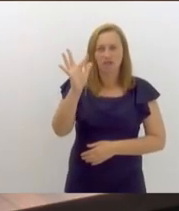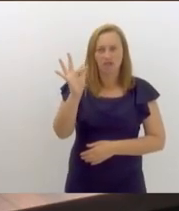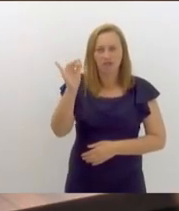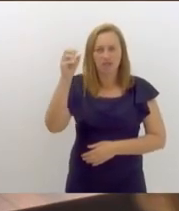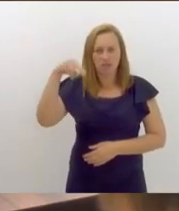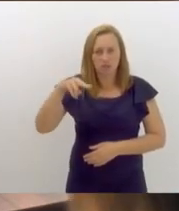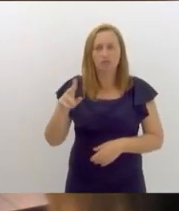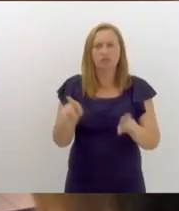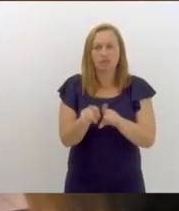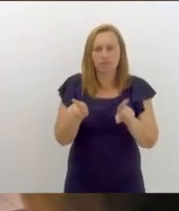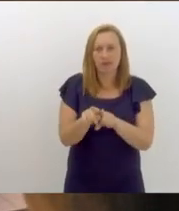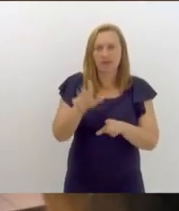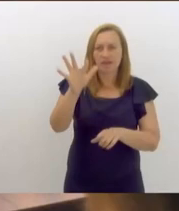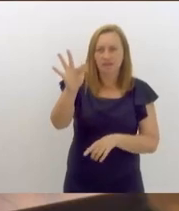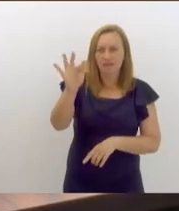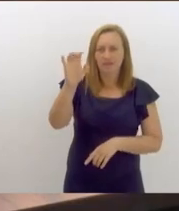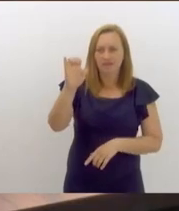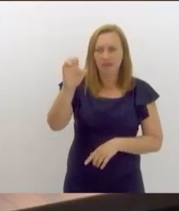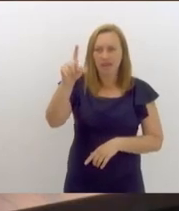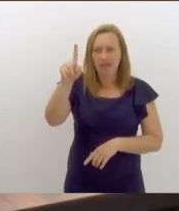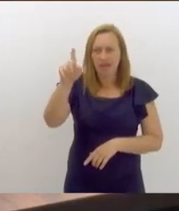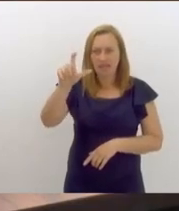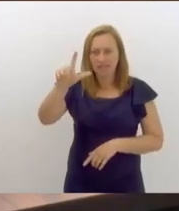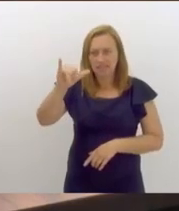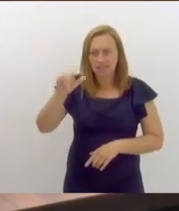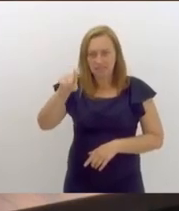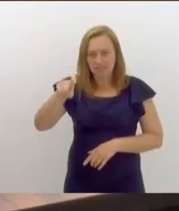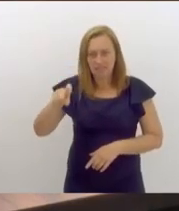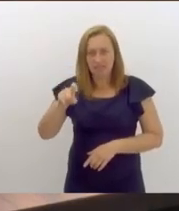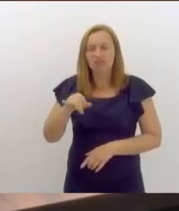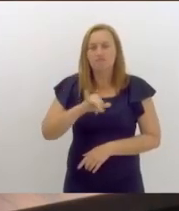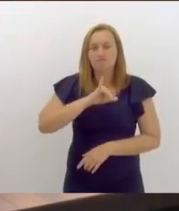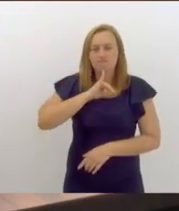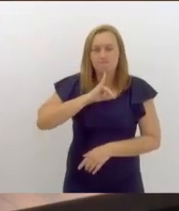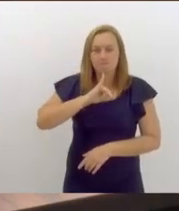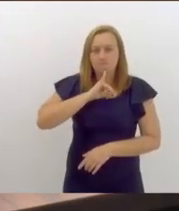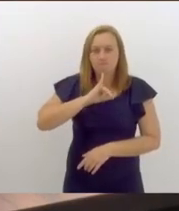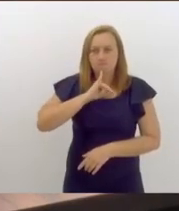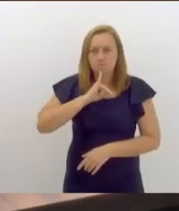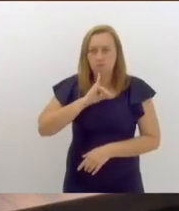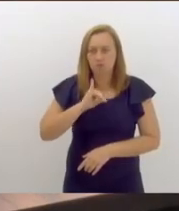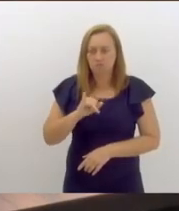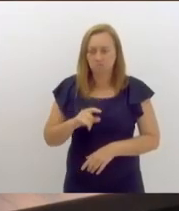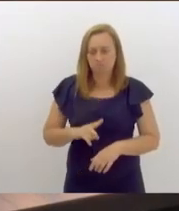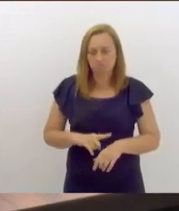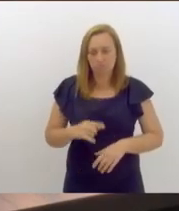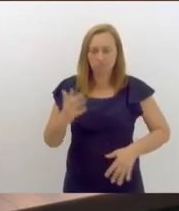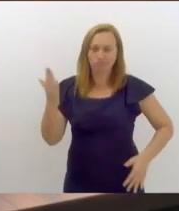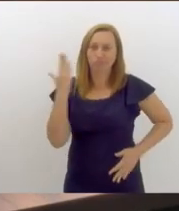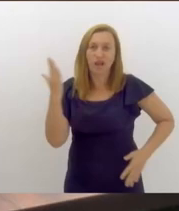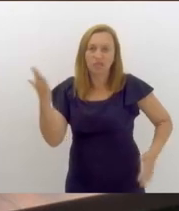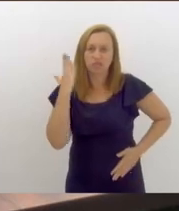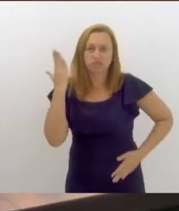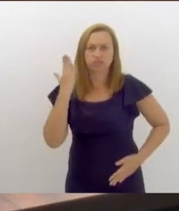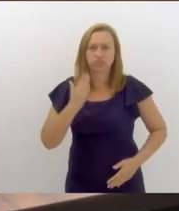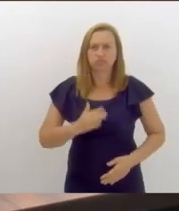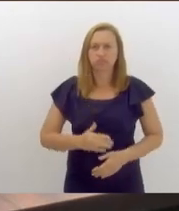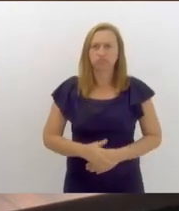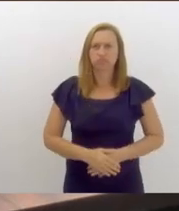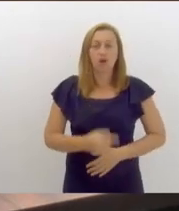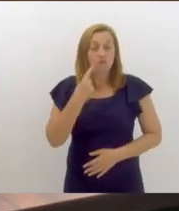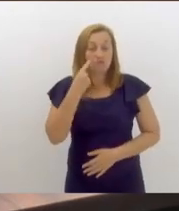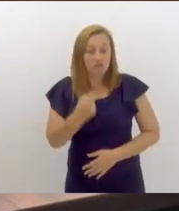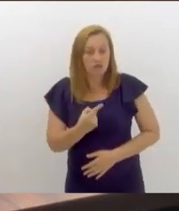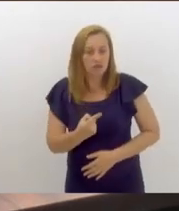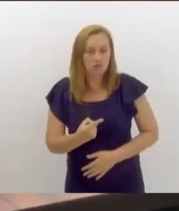Félix que infelizmente no momento em que os vagabundos viram que